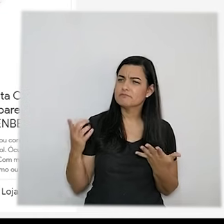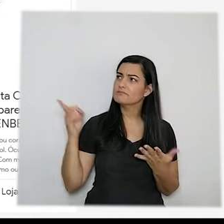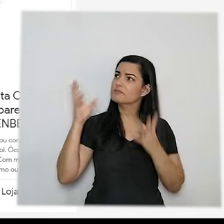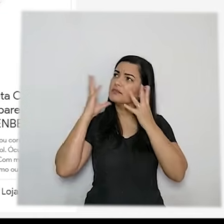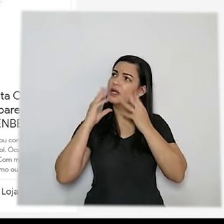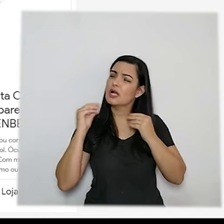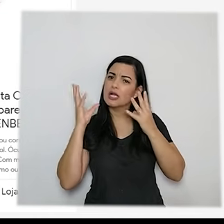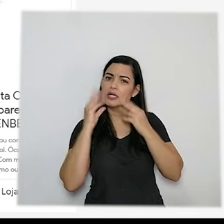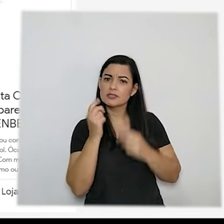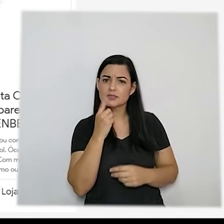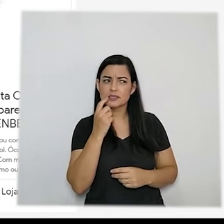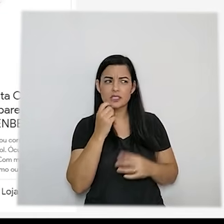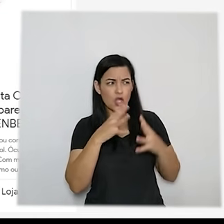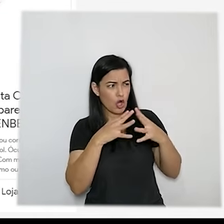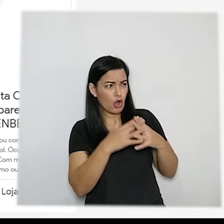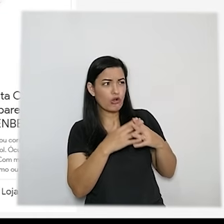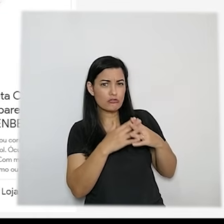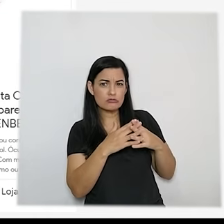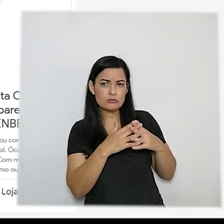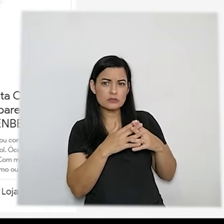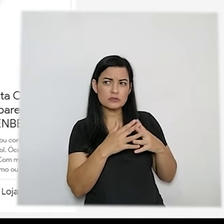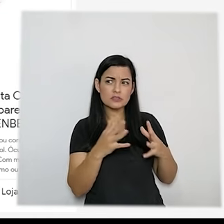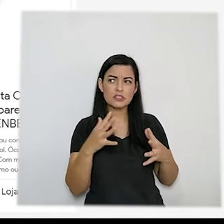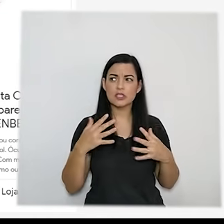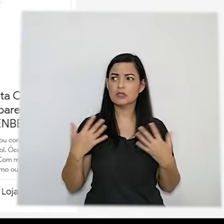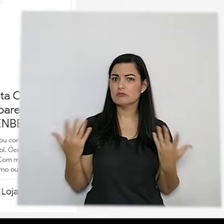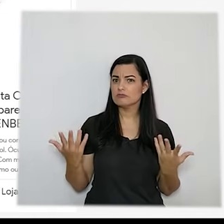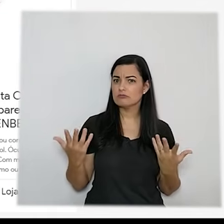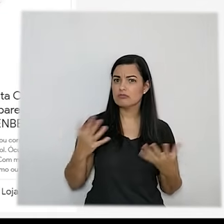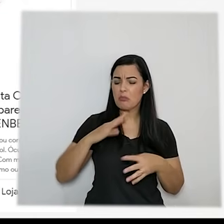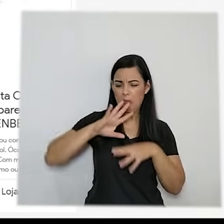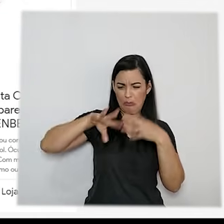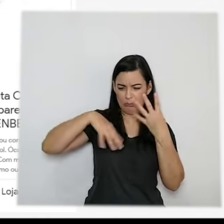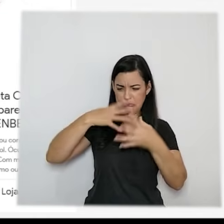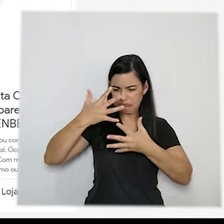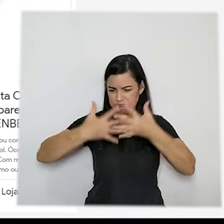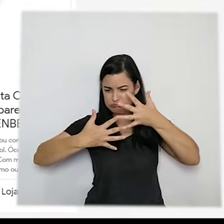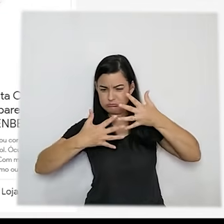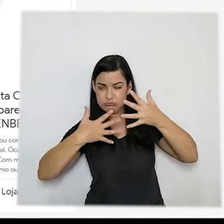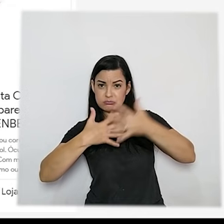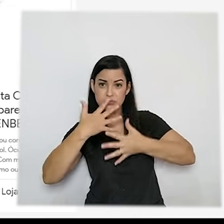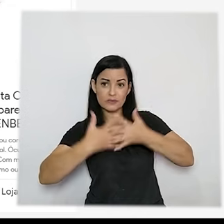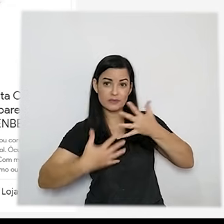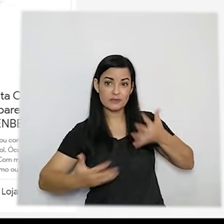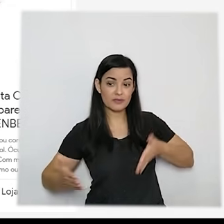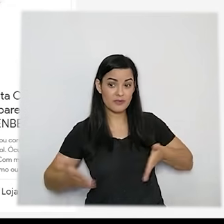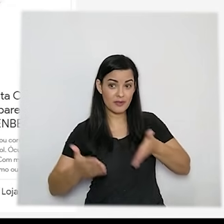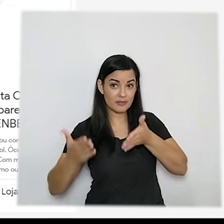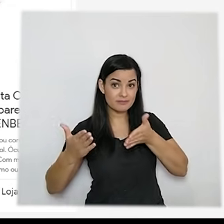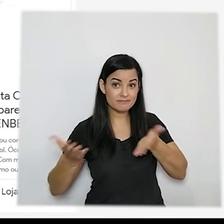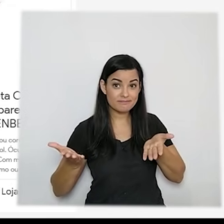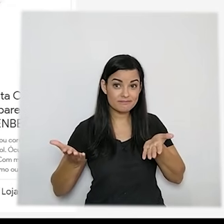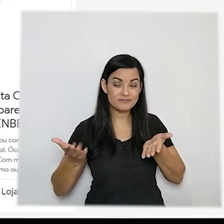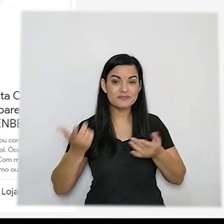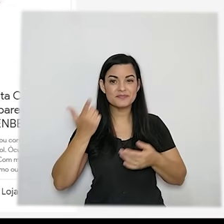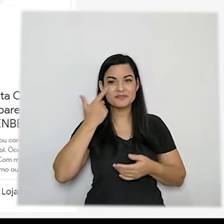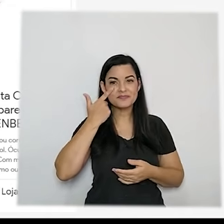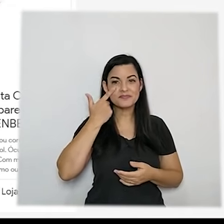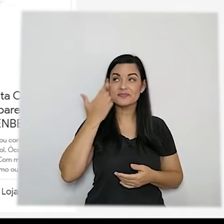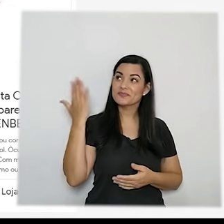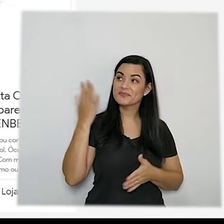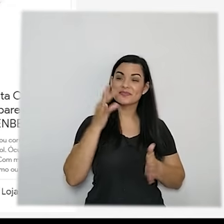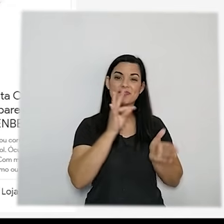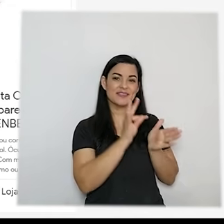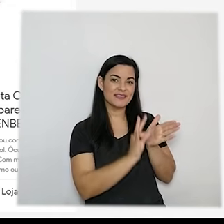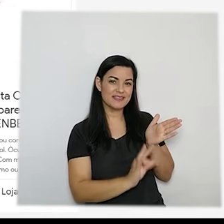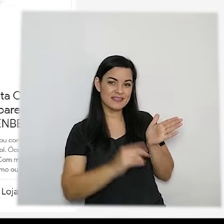estava meio confuso, complicado, embolado aí no meio do caminho? Vamos olhar lá no nosso